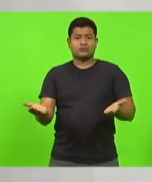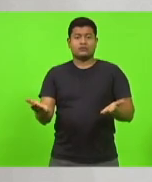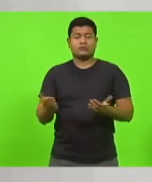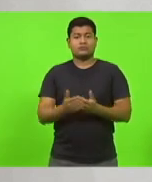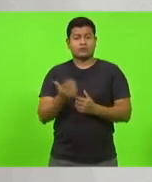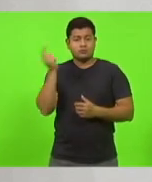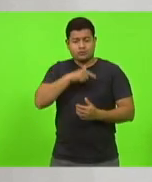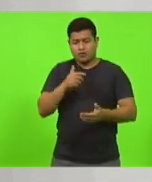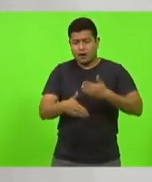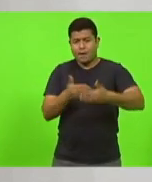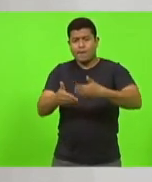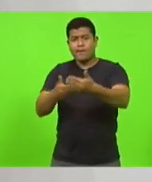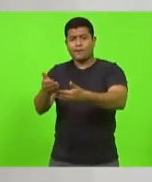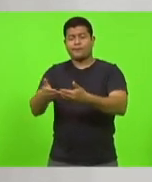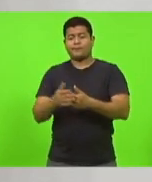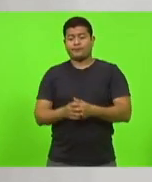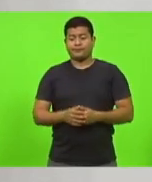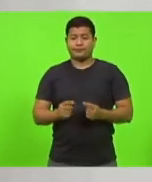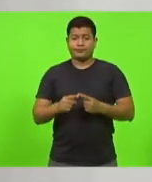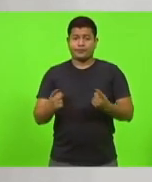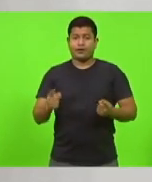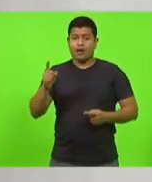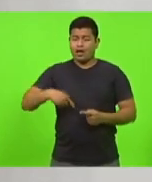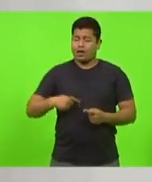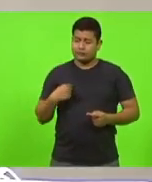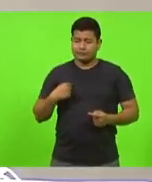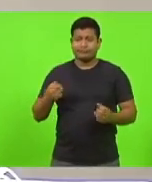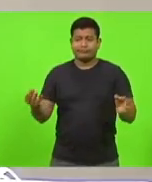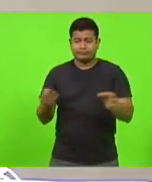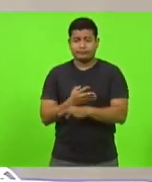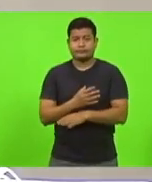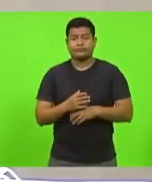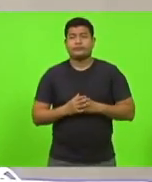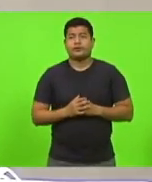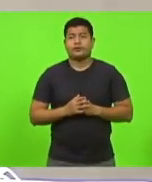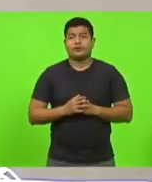Então, é isso. Obrigada, presidente.